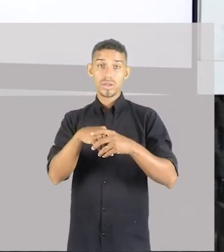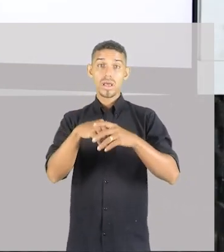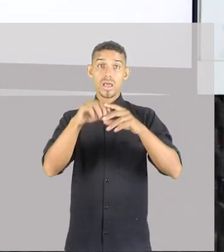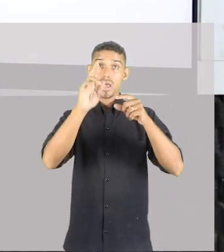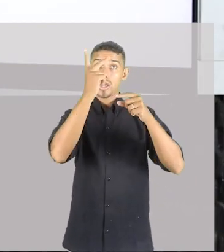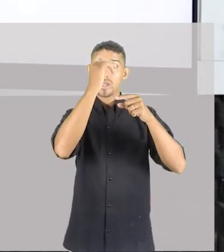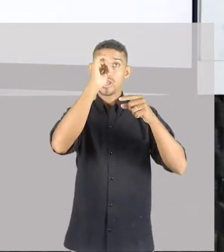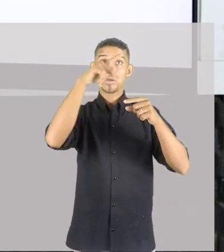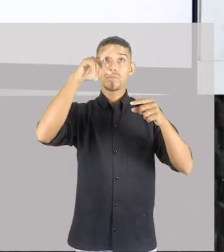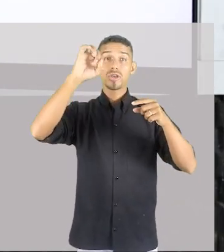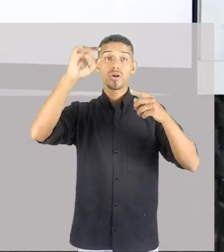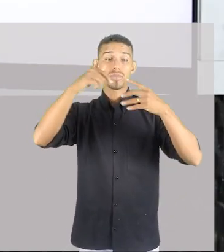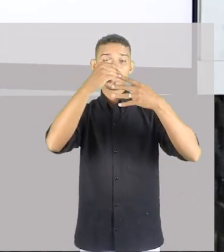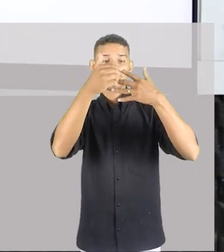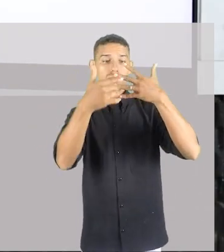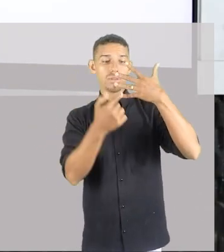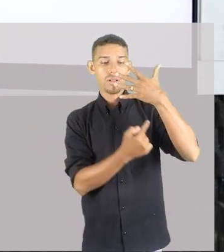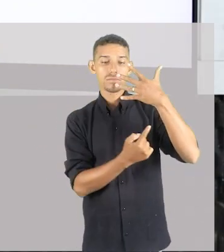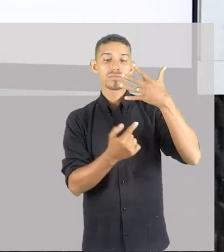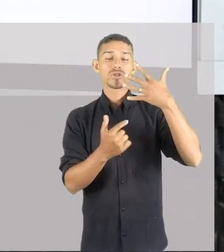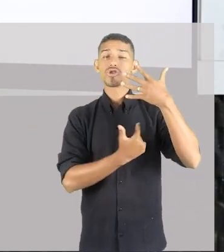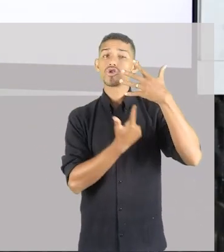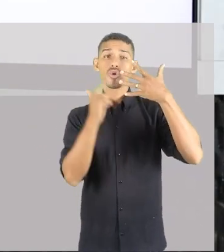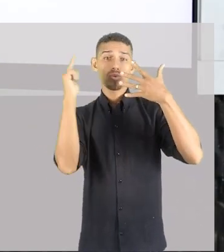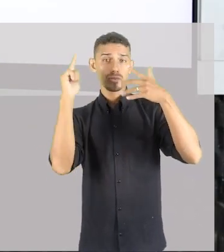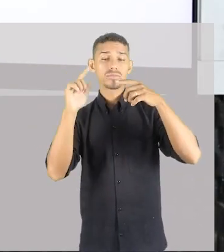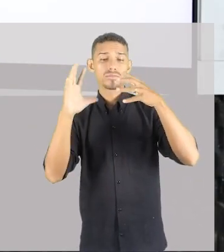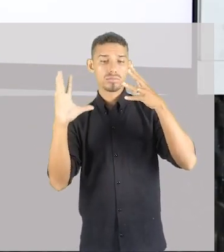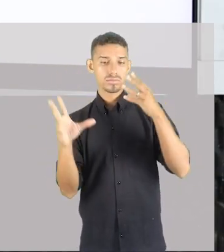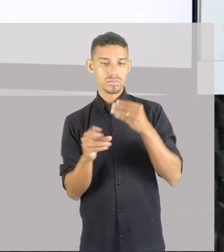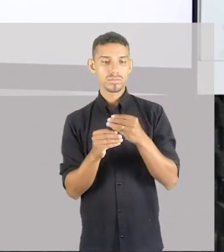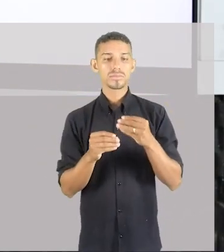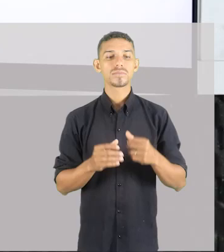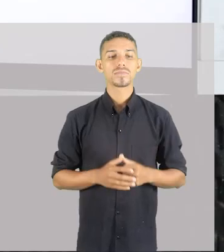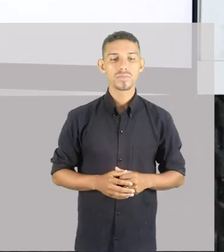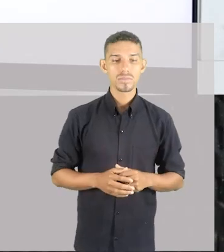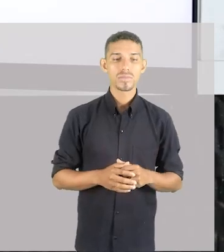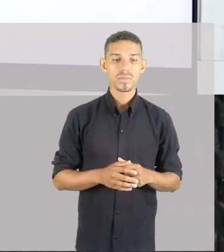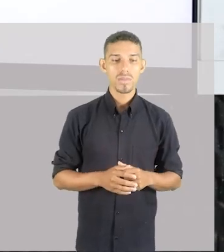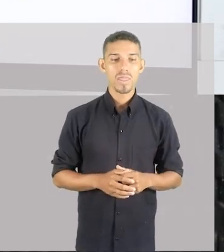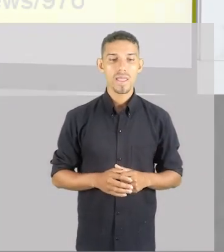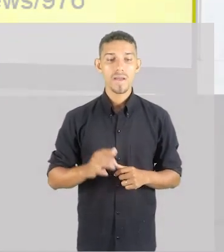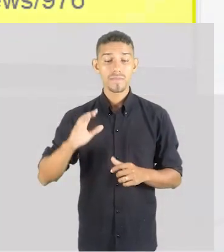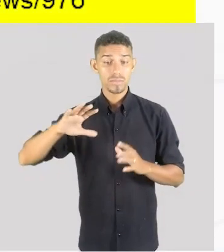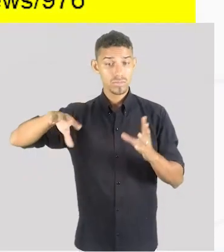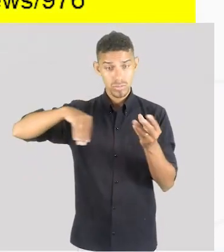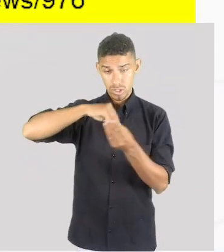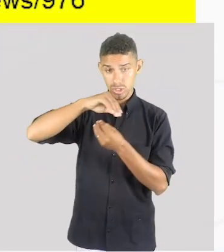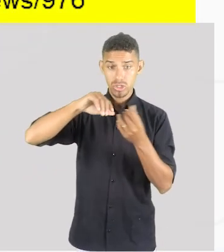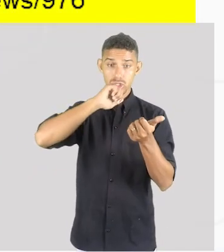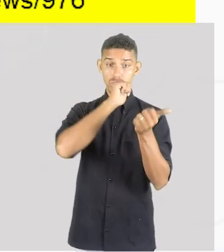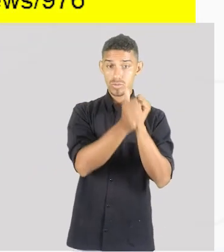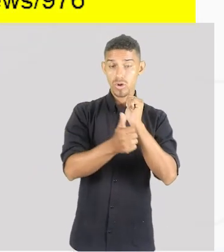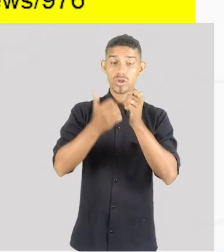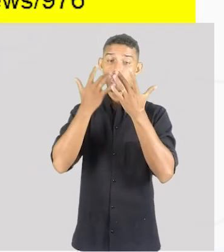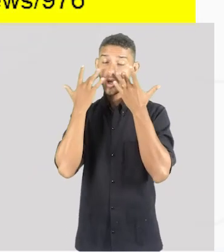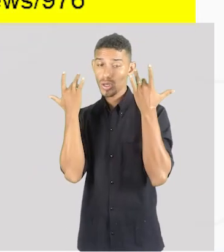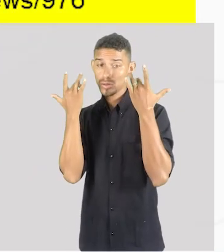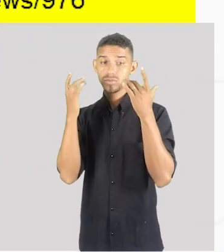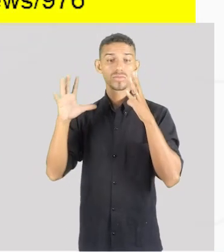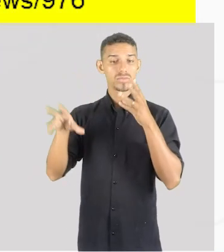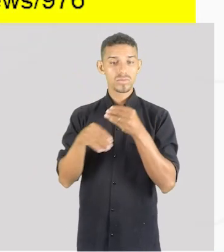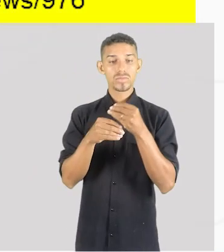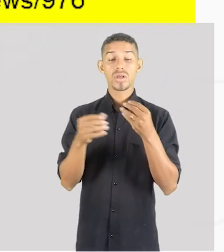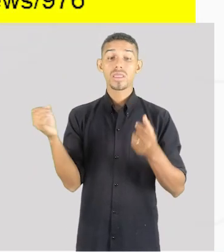ele tem Essas manifestações mas outras né mistura de esporte e arte o Break é a grande